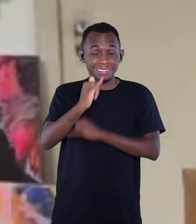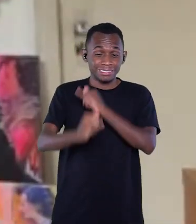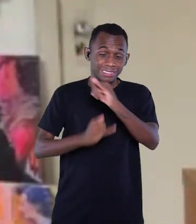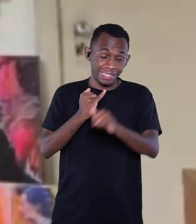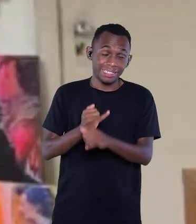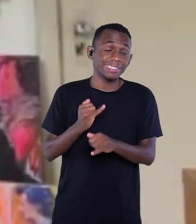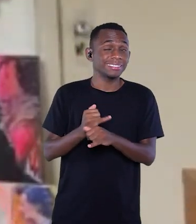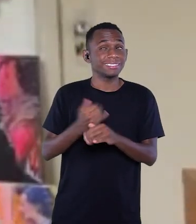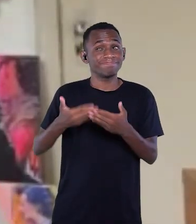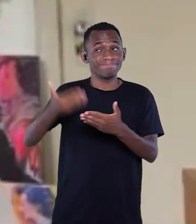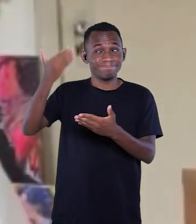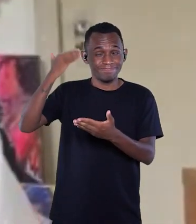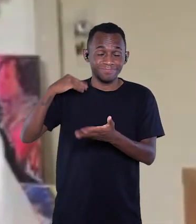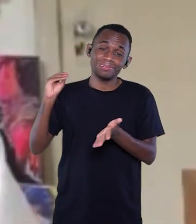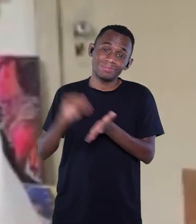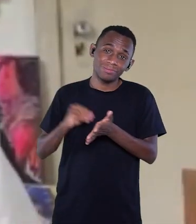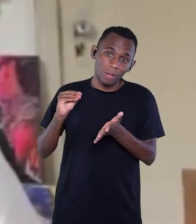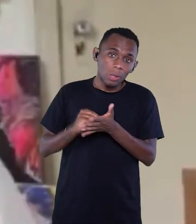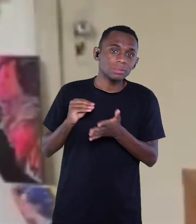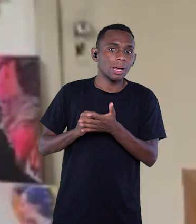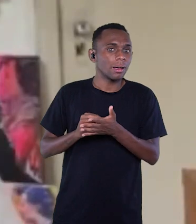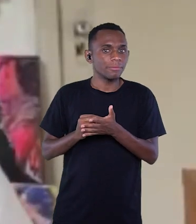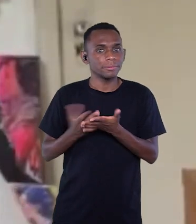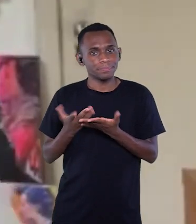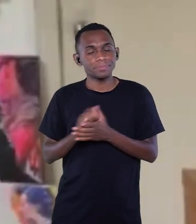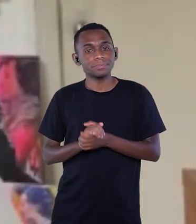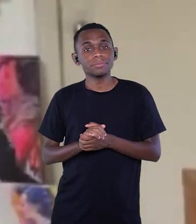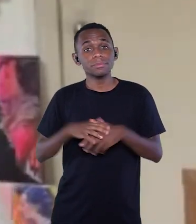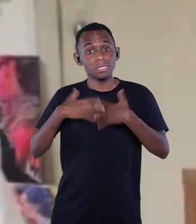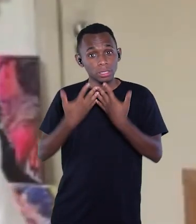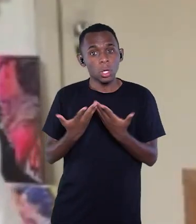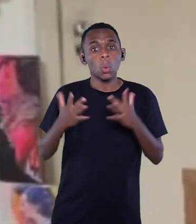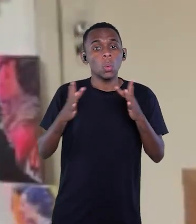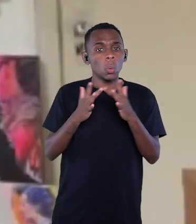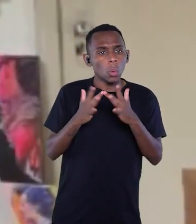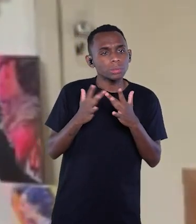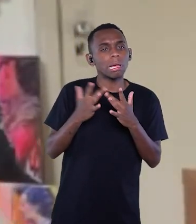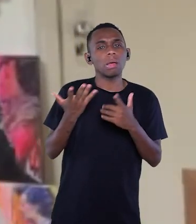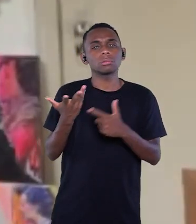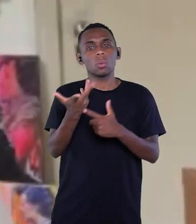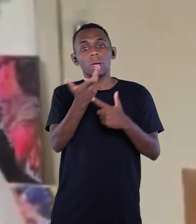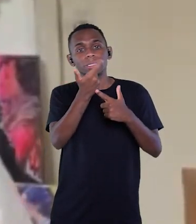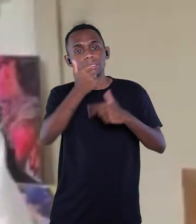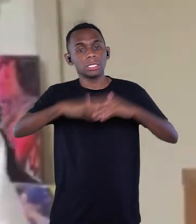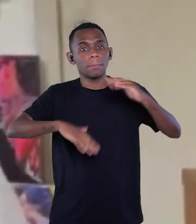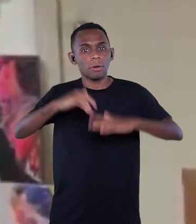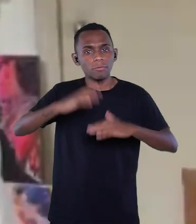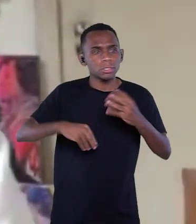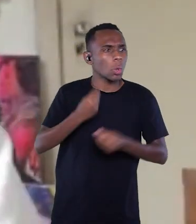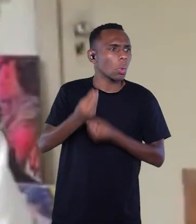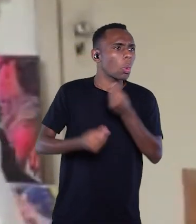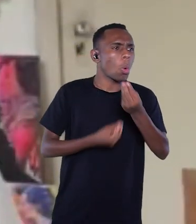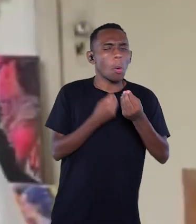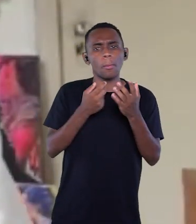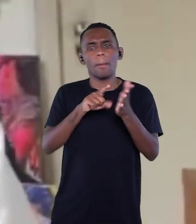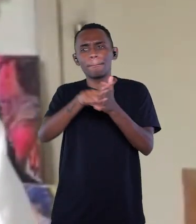não era tão tudo isso que é hoje, né? Então, assim, o contato com os artistas, como que eu ia